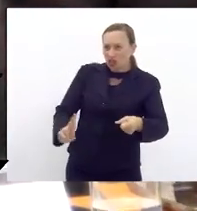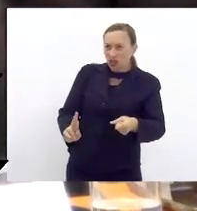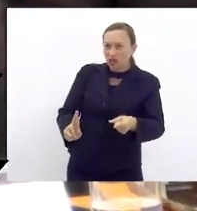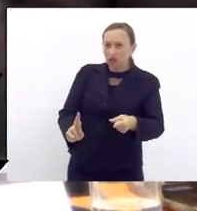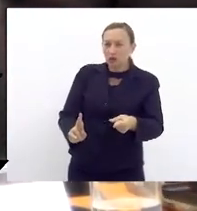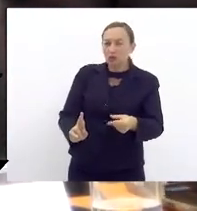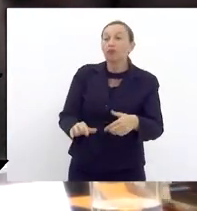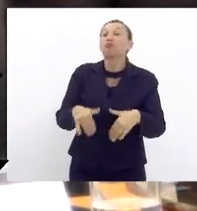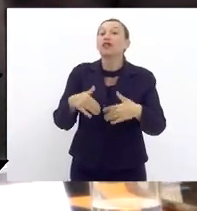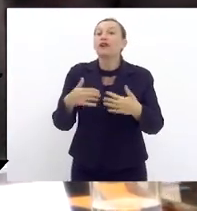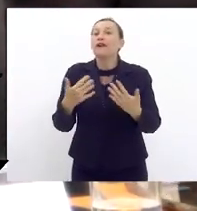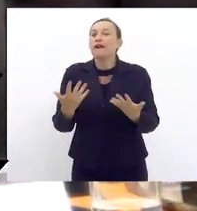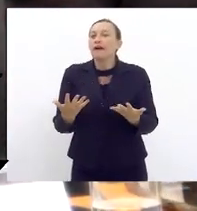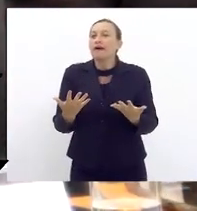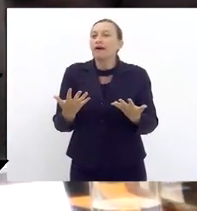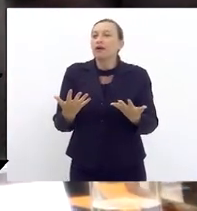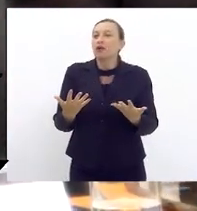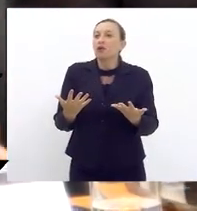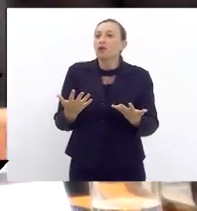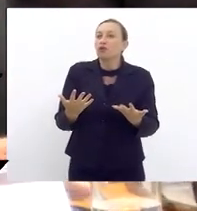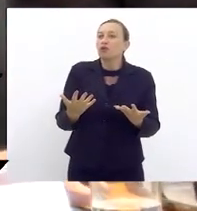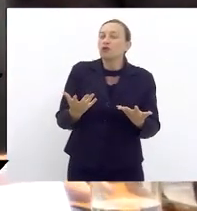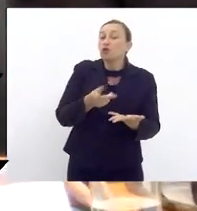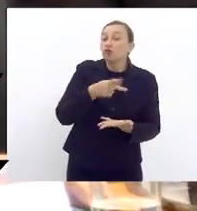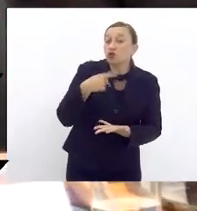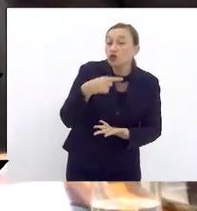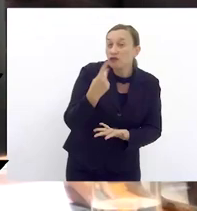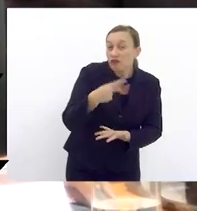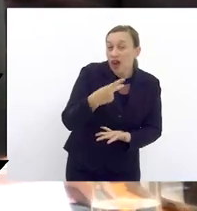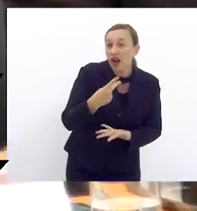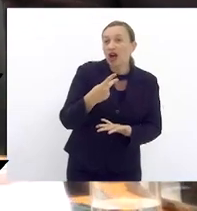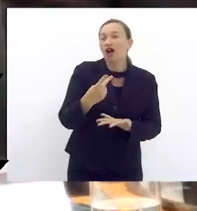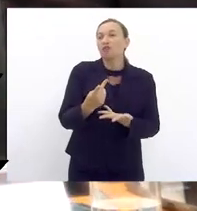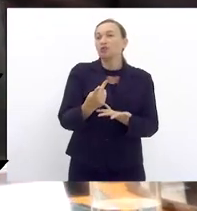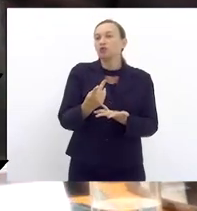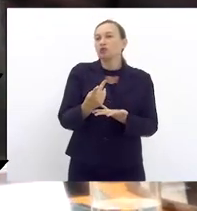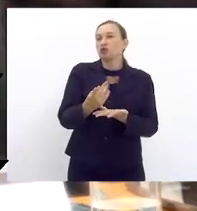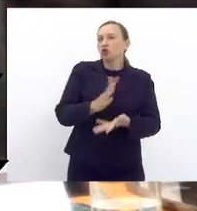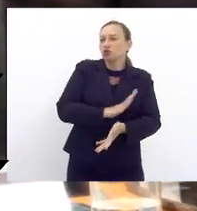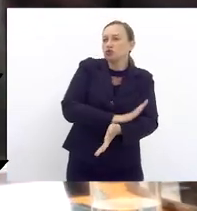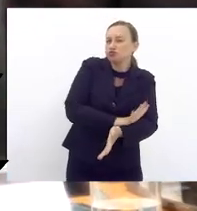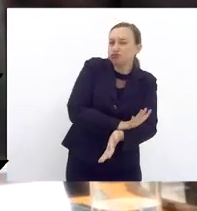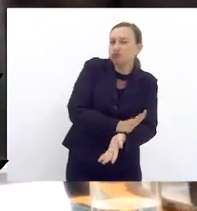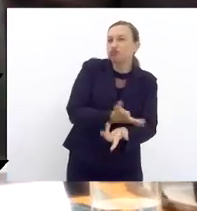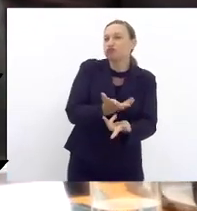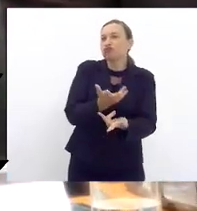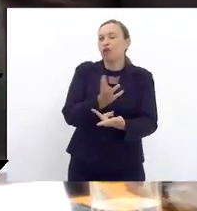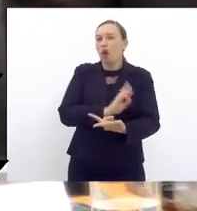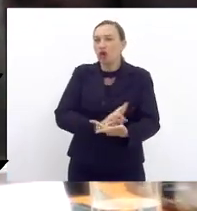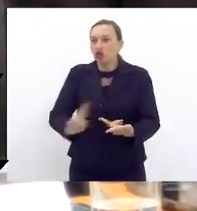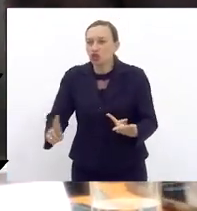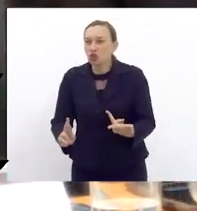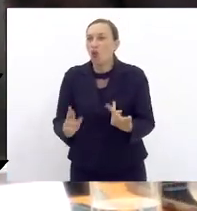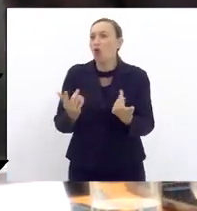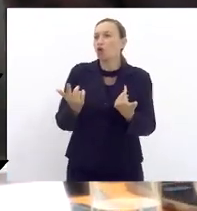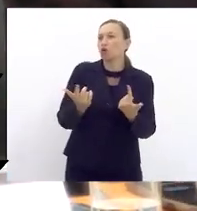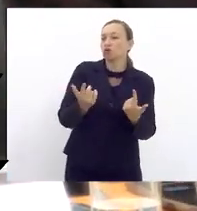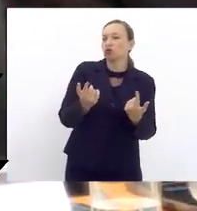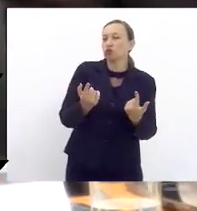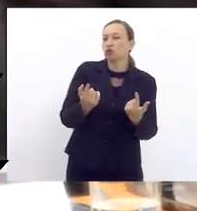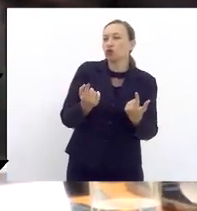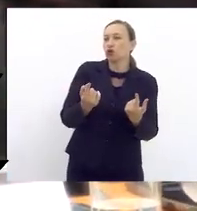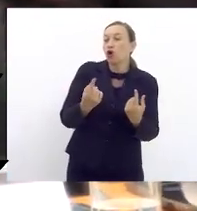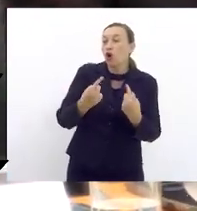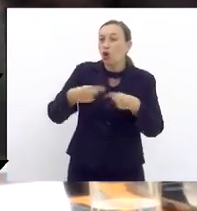é claro que quando de intolerância religiosa e observamos os dados